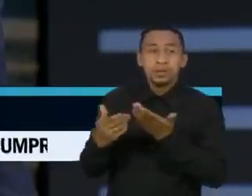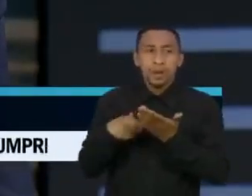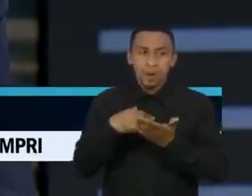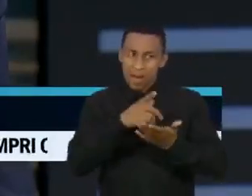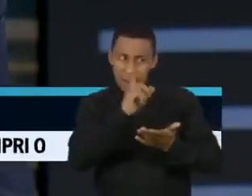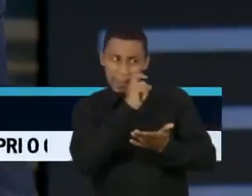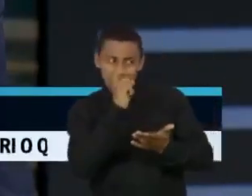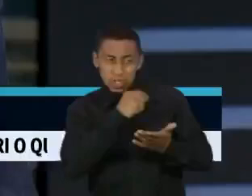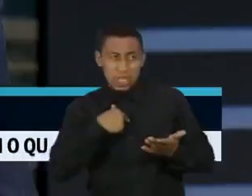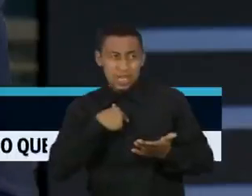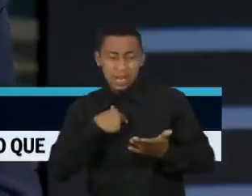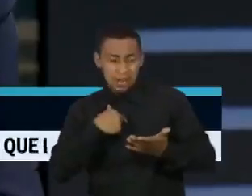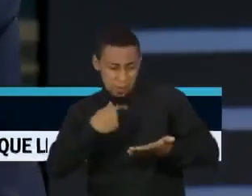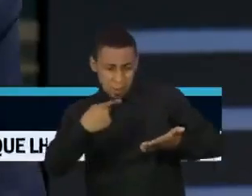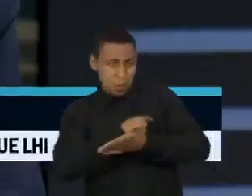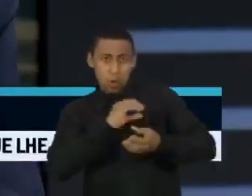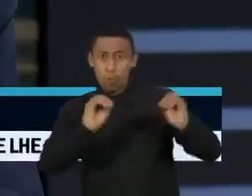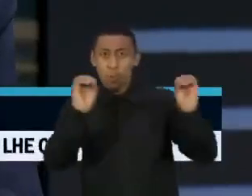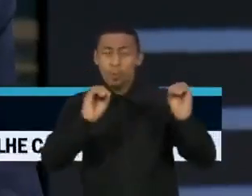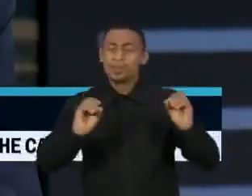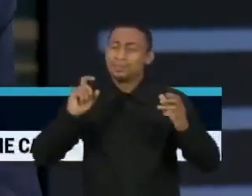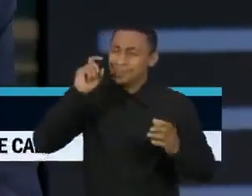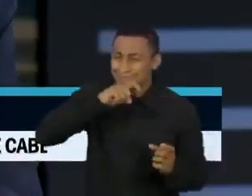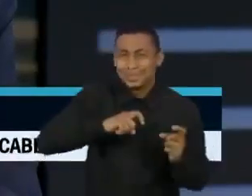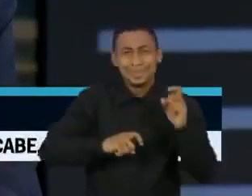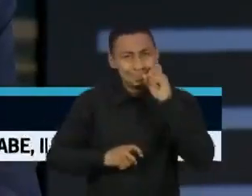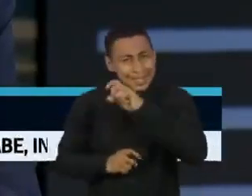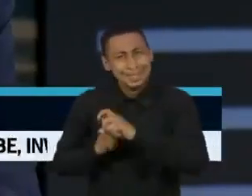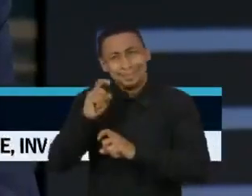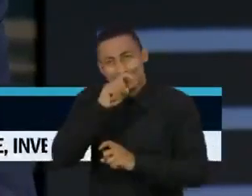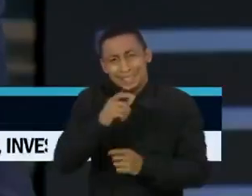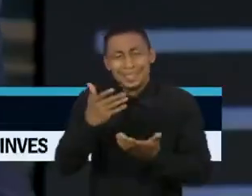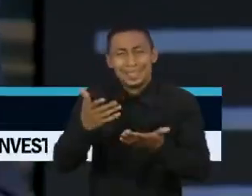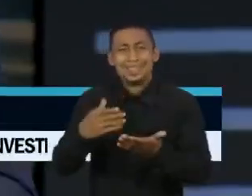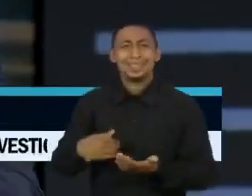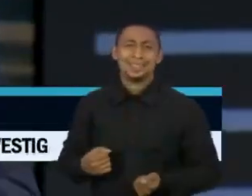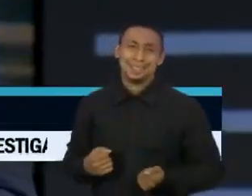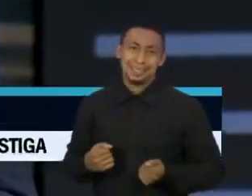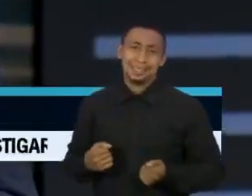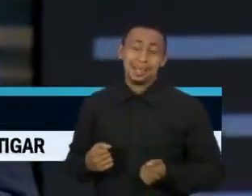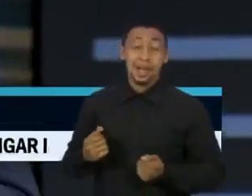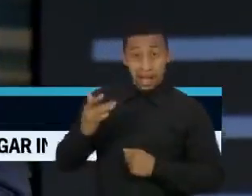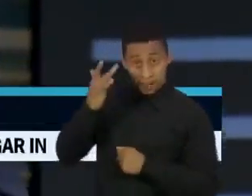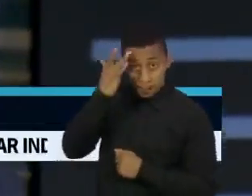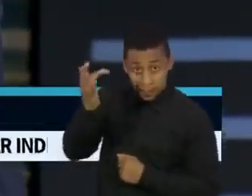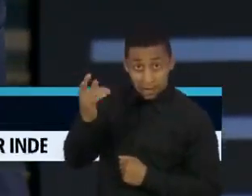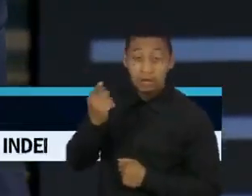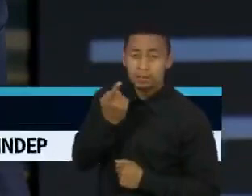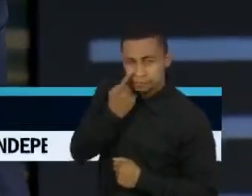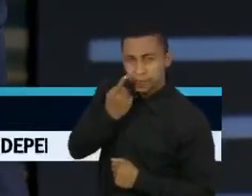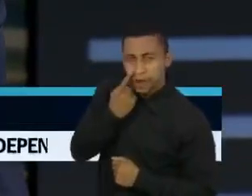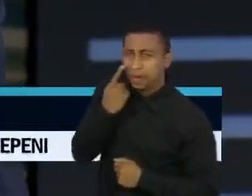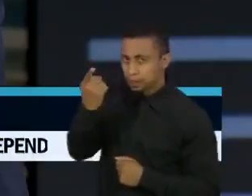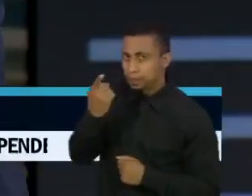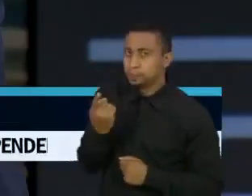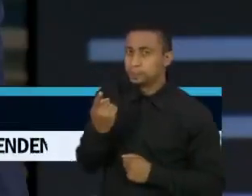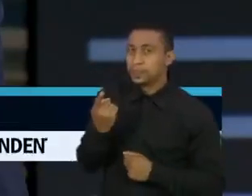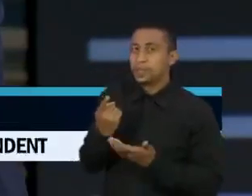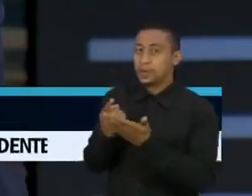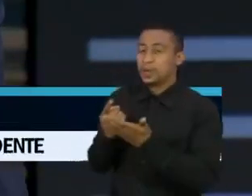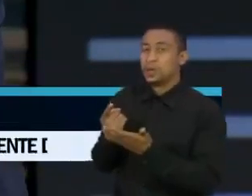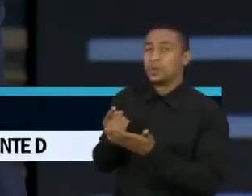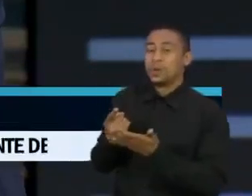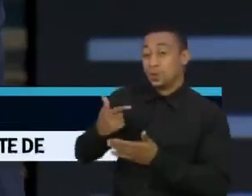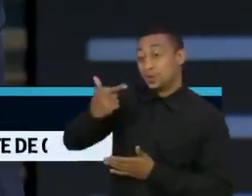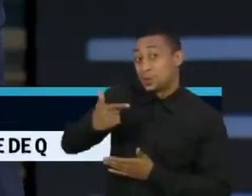tinha falado nada não que a ser consultado é mentira em cima de mentira mentira em cima de mentira amanhã o que nós veremos o vice-presidente